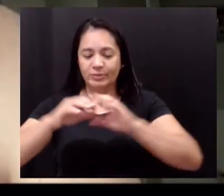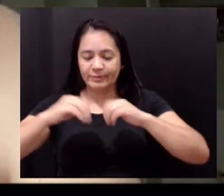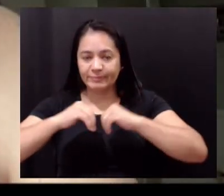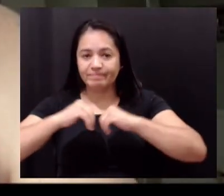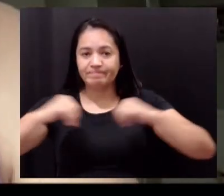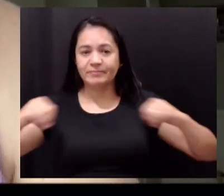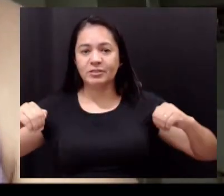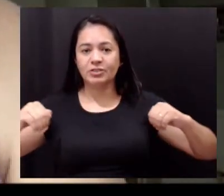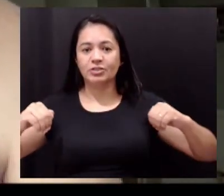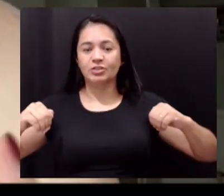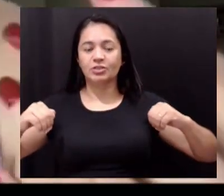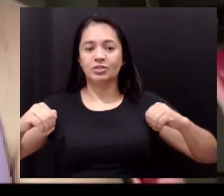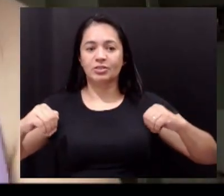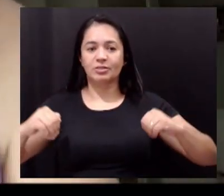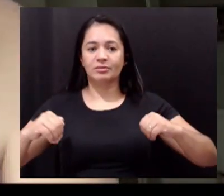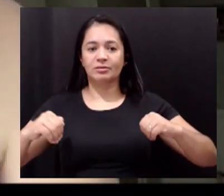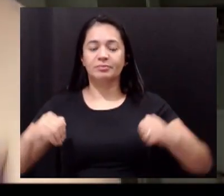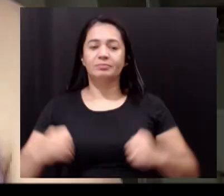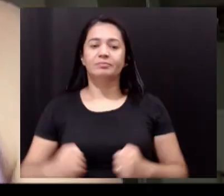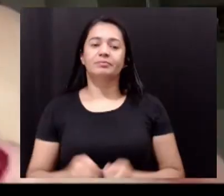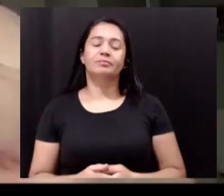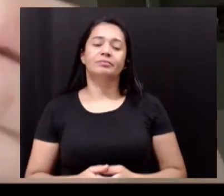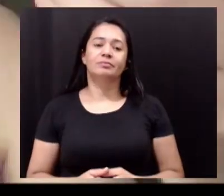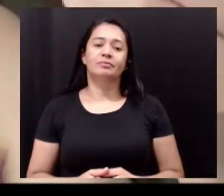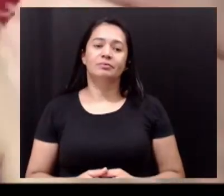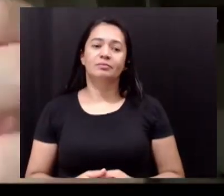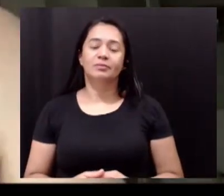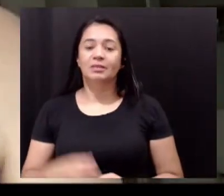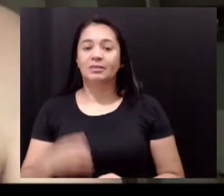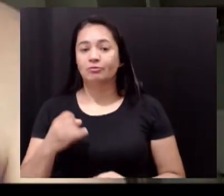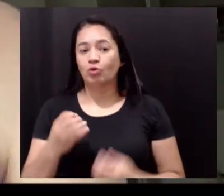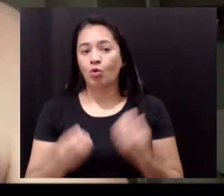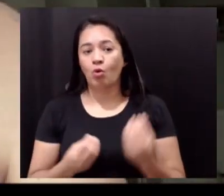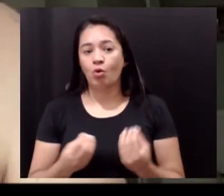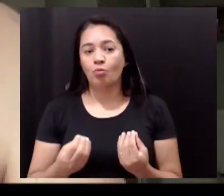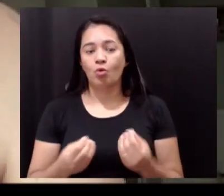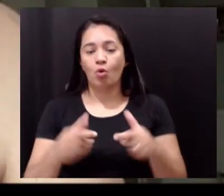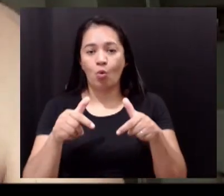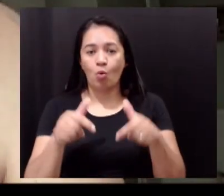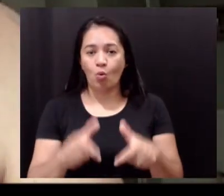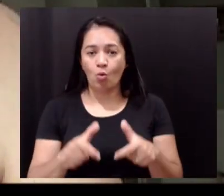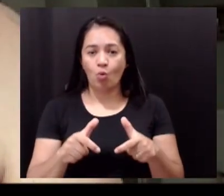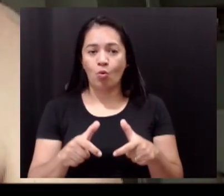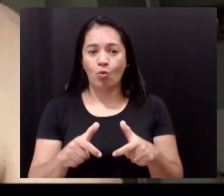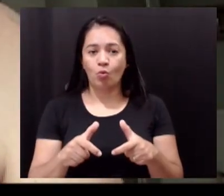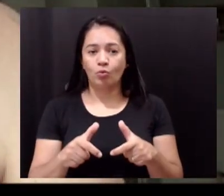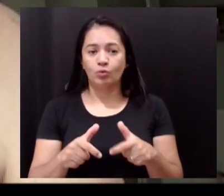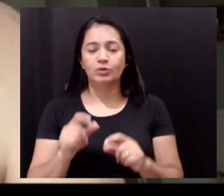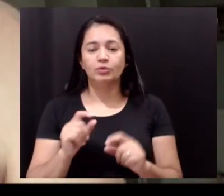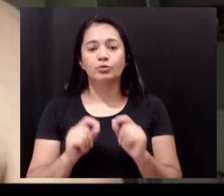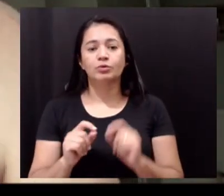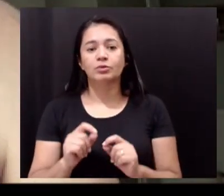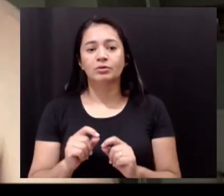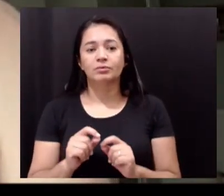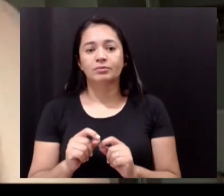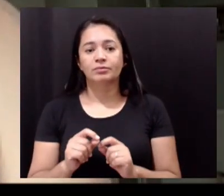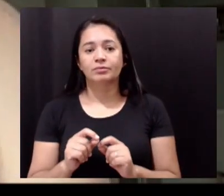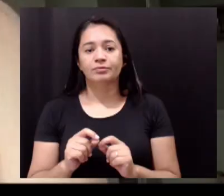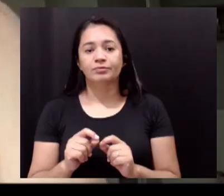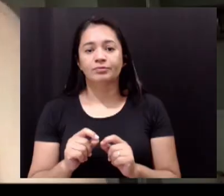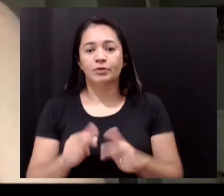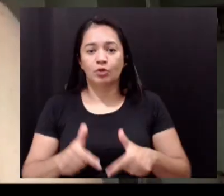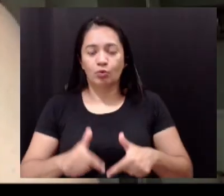colo do útero e que seriam um local ali de disseminação desse colo de útero. O que, que